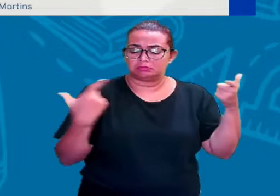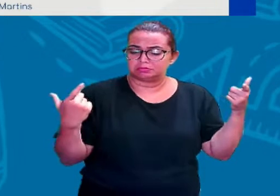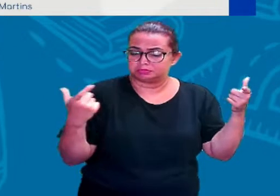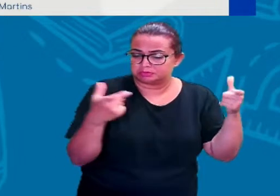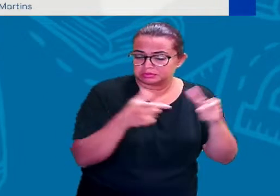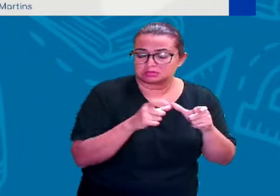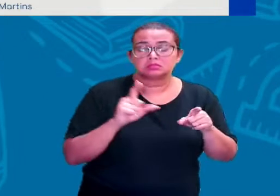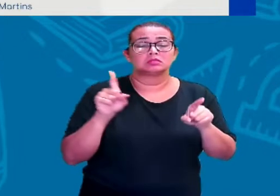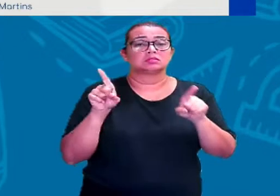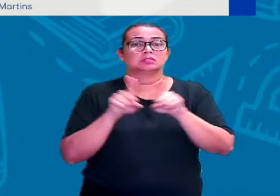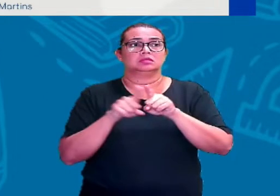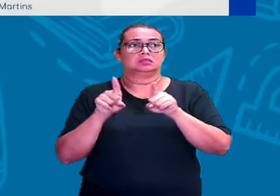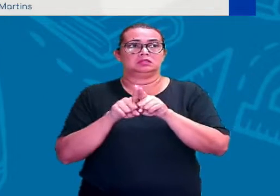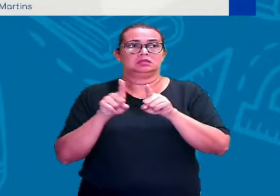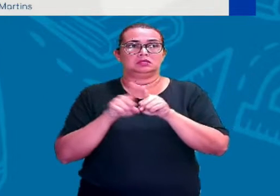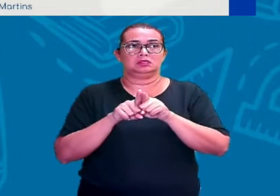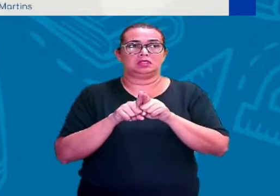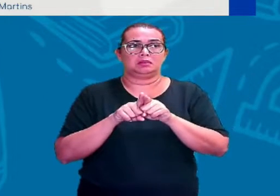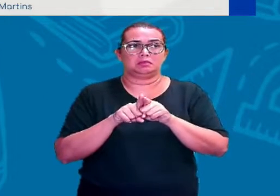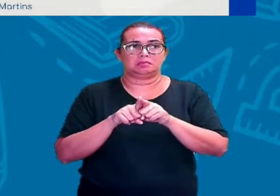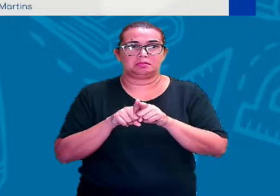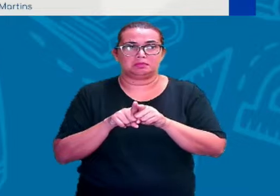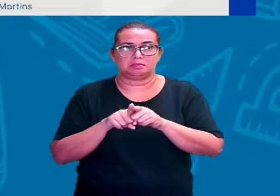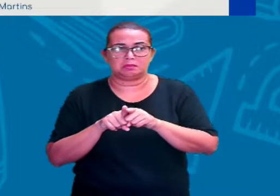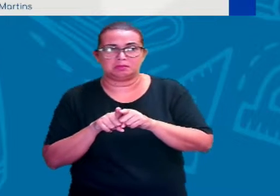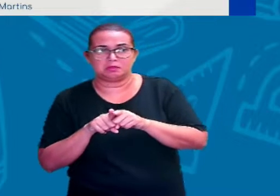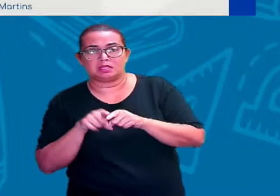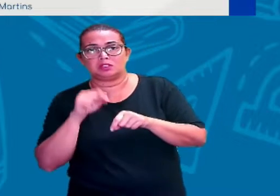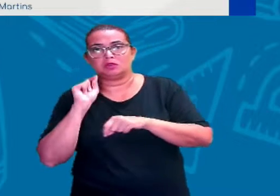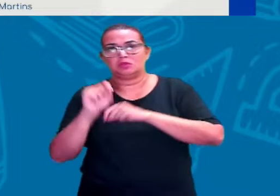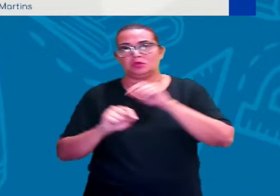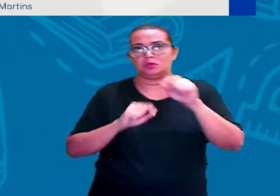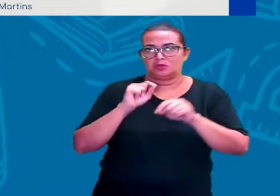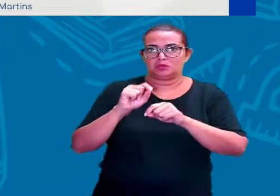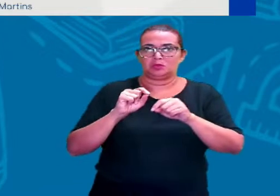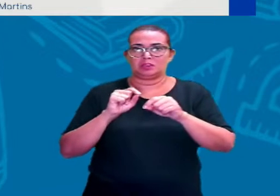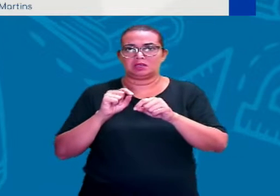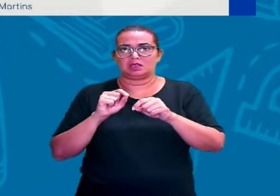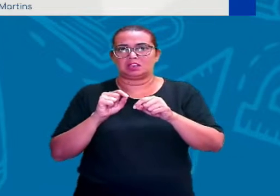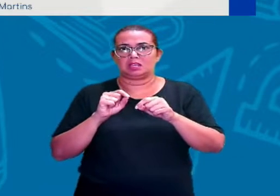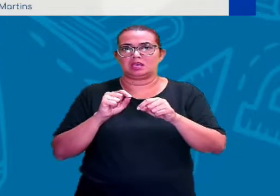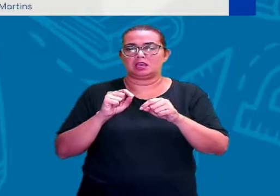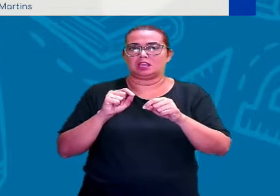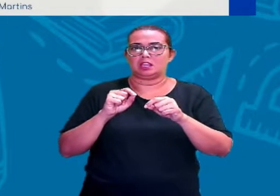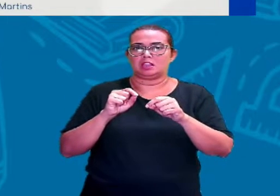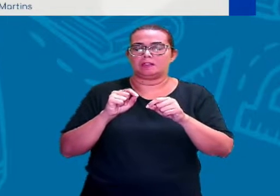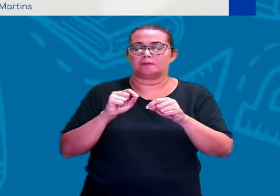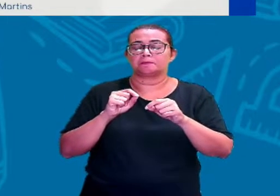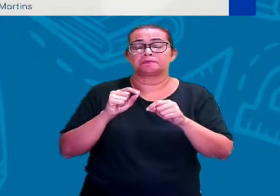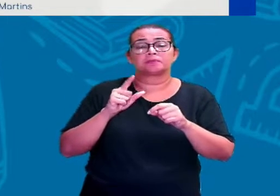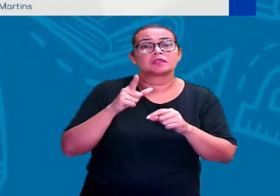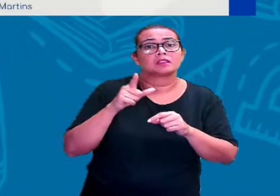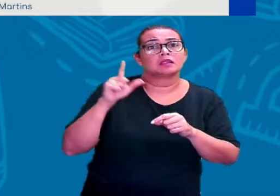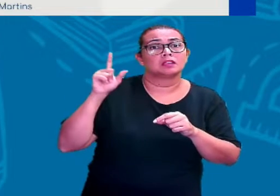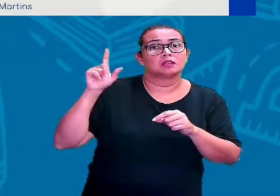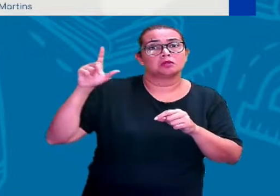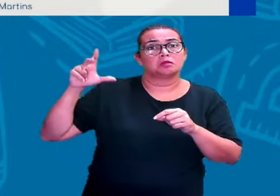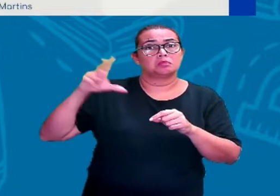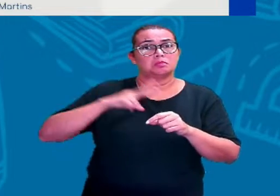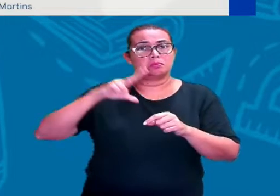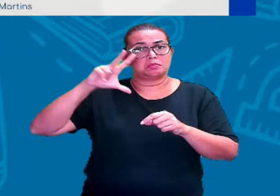a resistência contra ao processo de escravidão, ao período de escravidão. Porque os